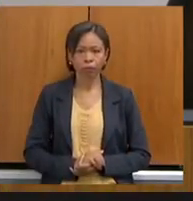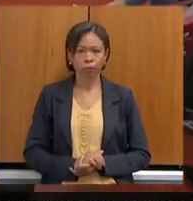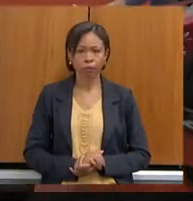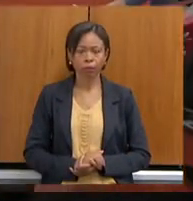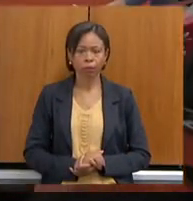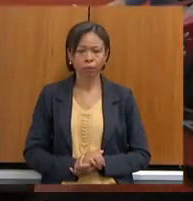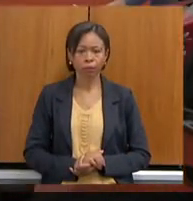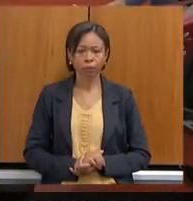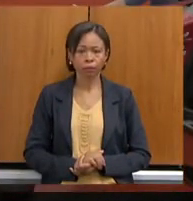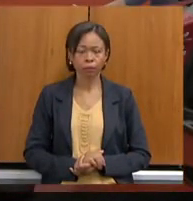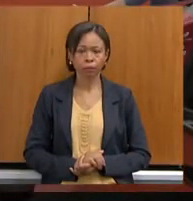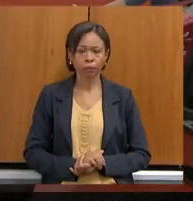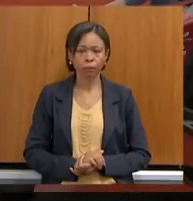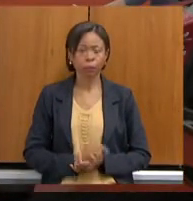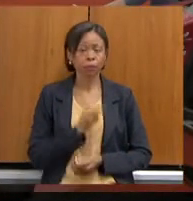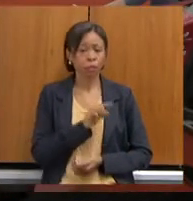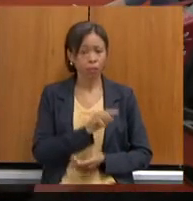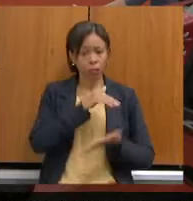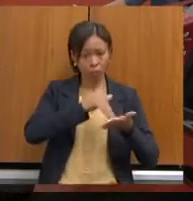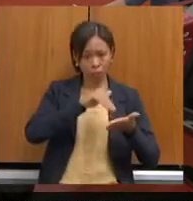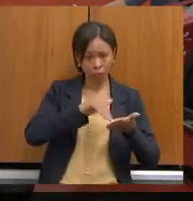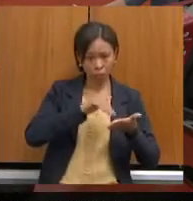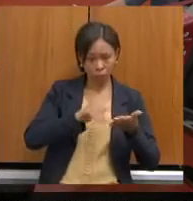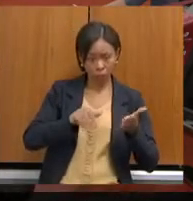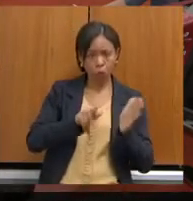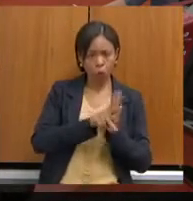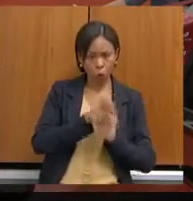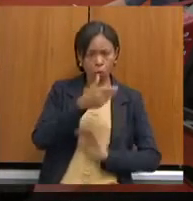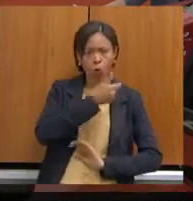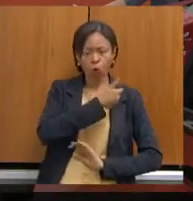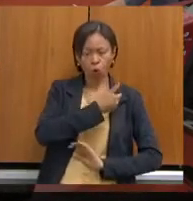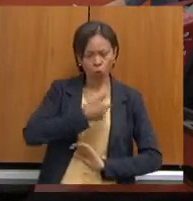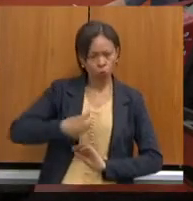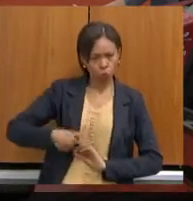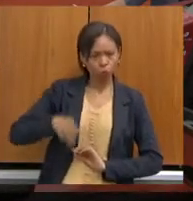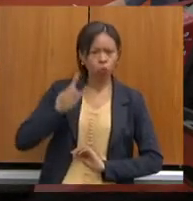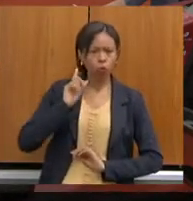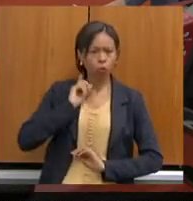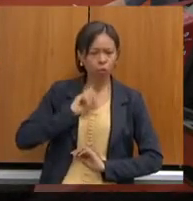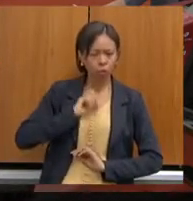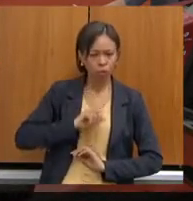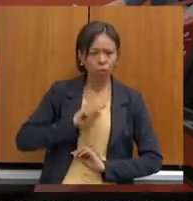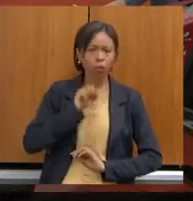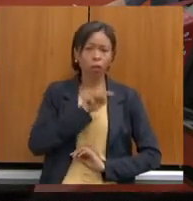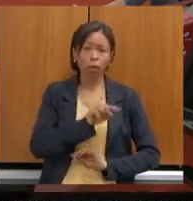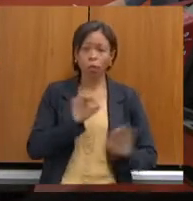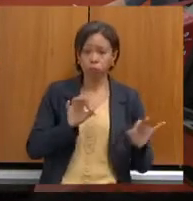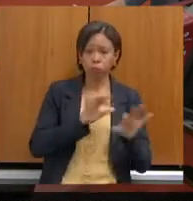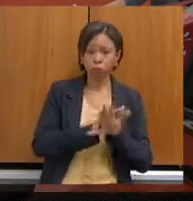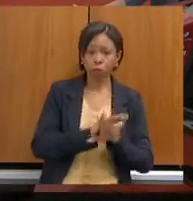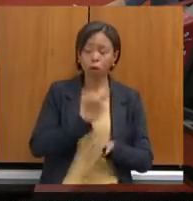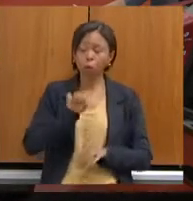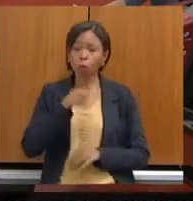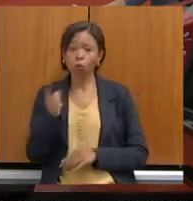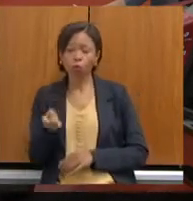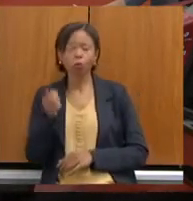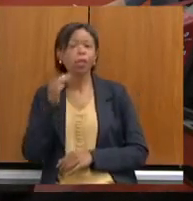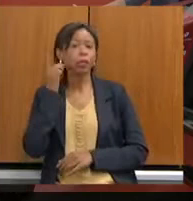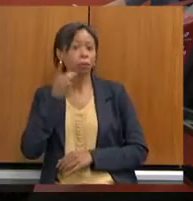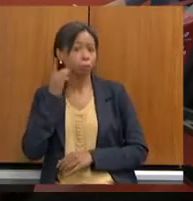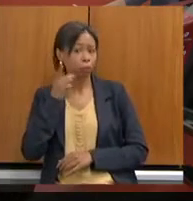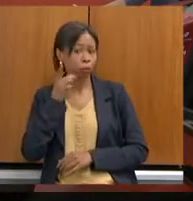e após a proposta da autoridade Estadual o deputado que o interpelou disporá de dois minutos para